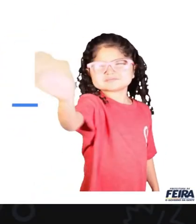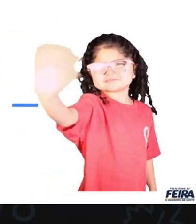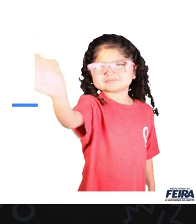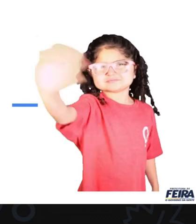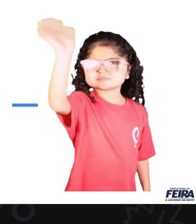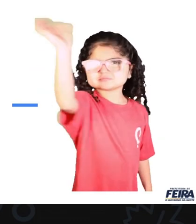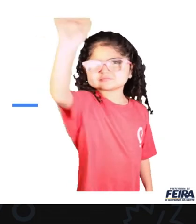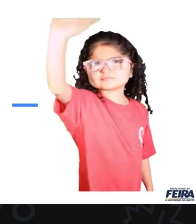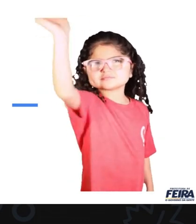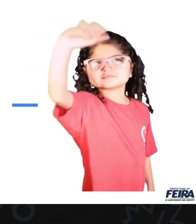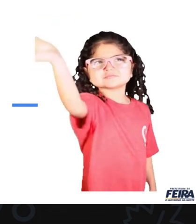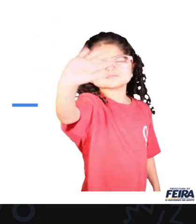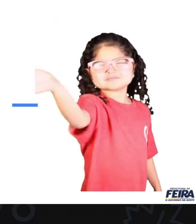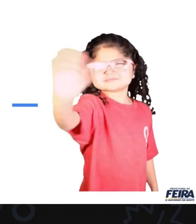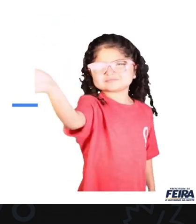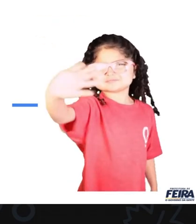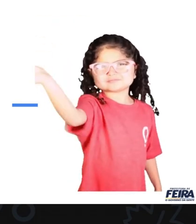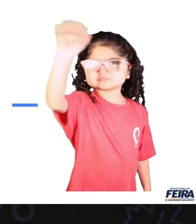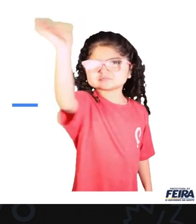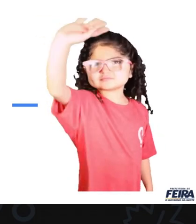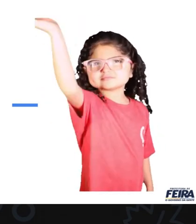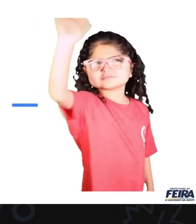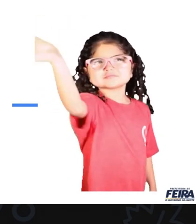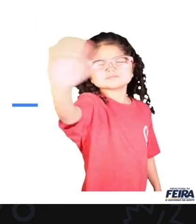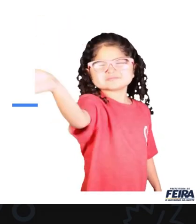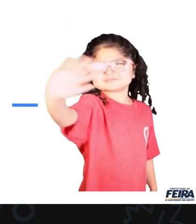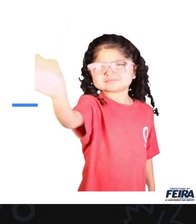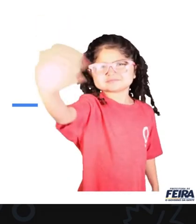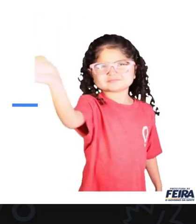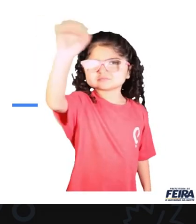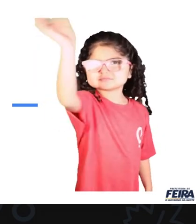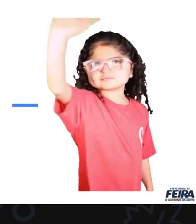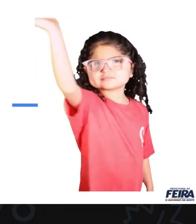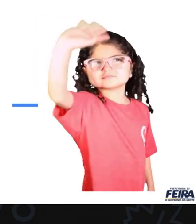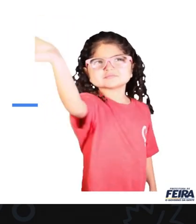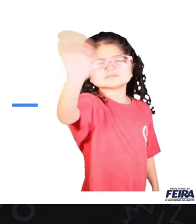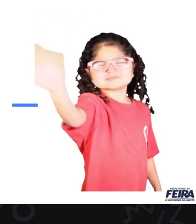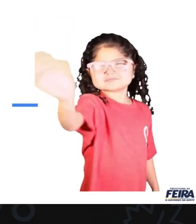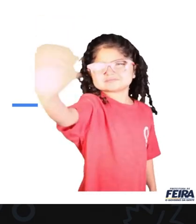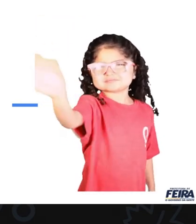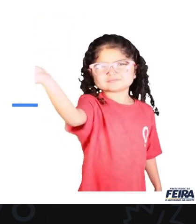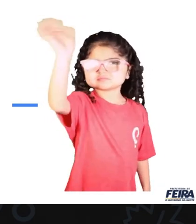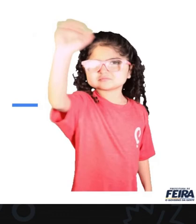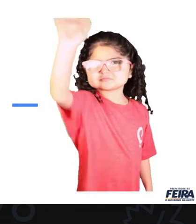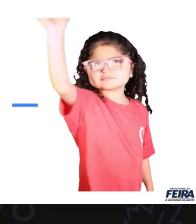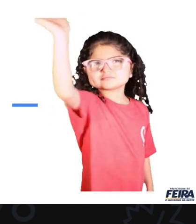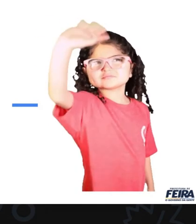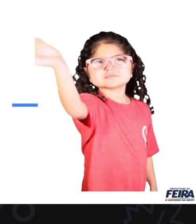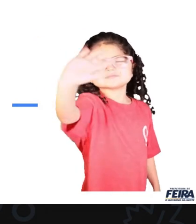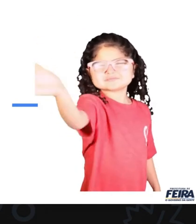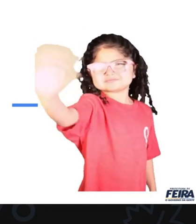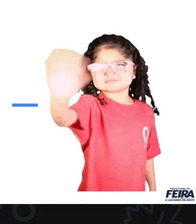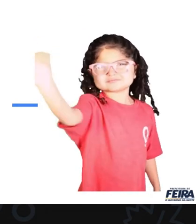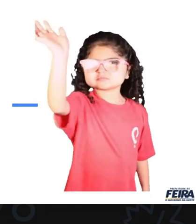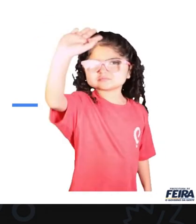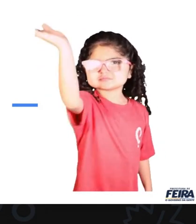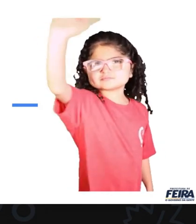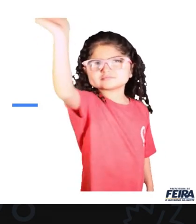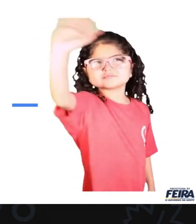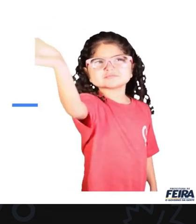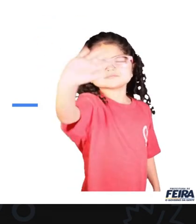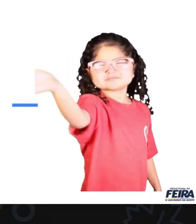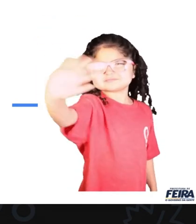gostaram dessa musiquinha? Ela é bem bacana também. Só que ela já traz outras expressões em inglês,